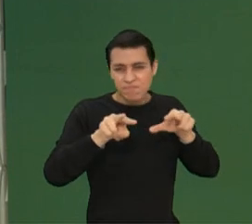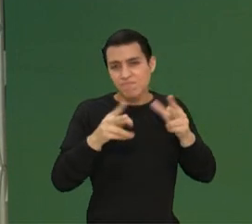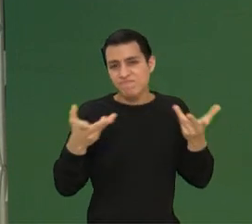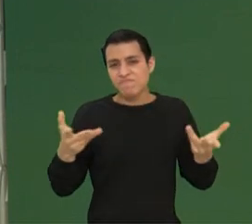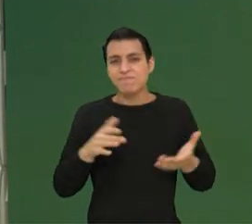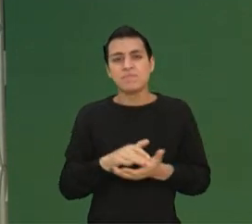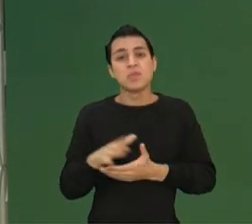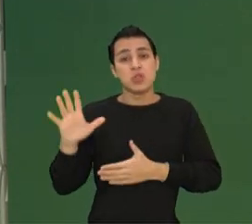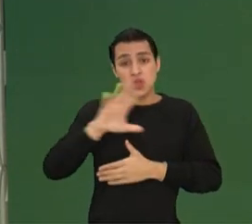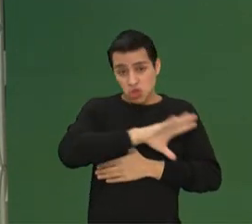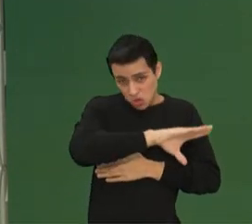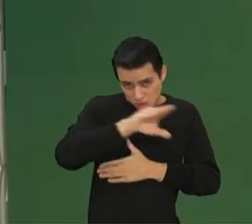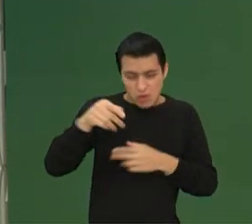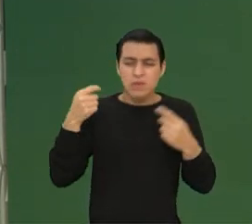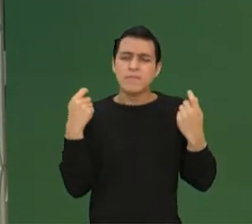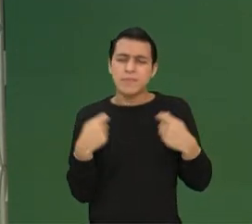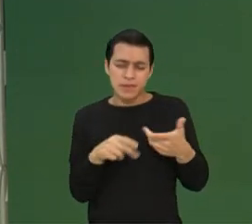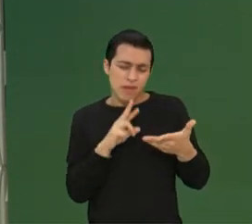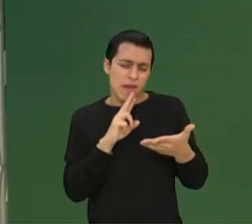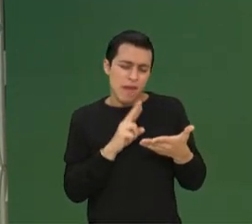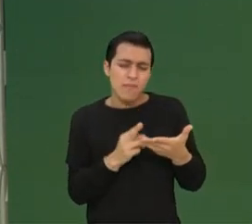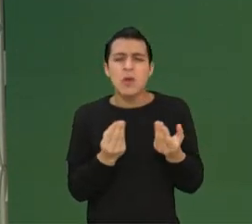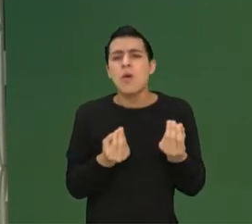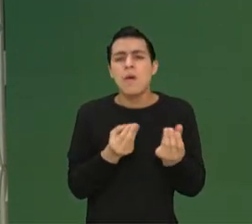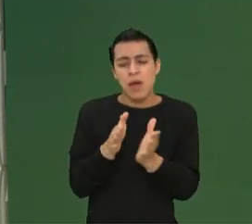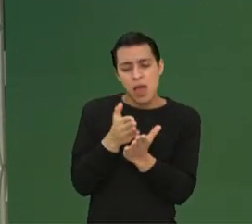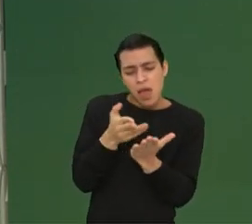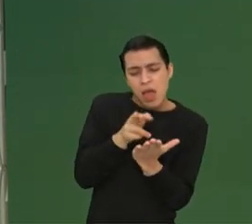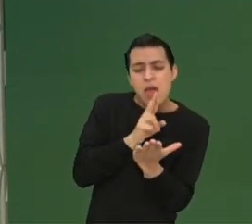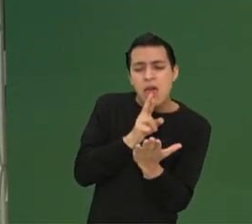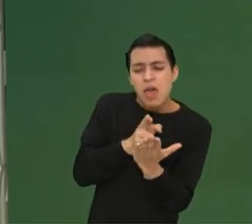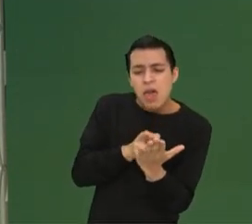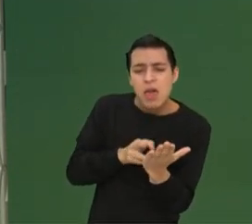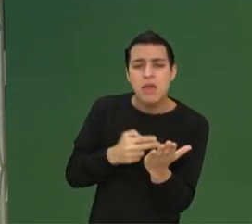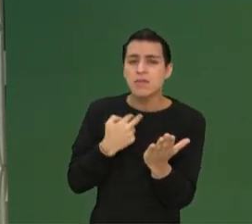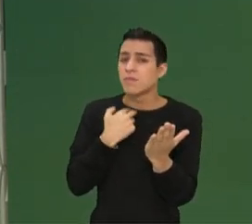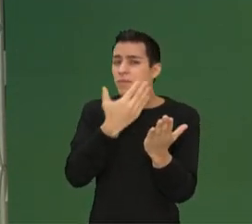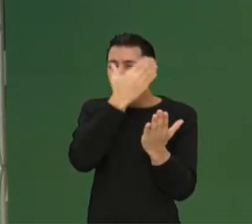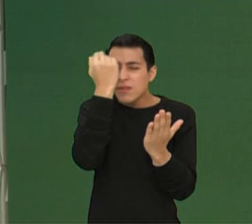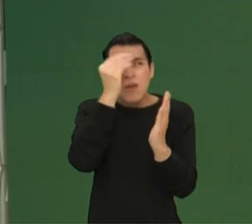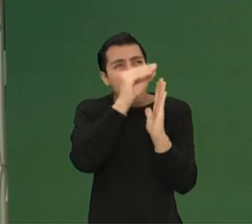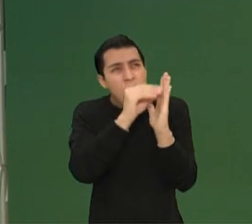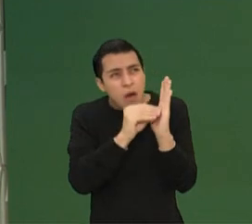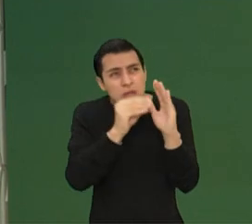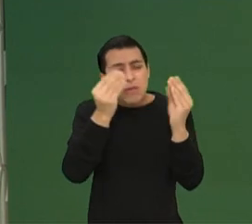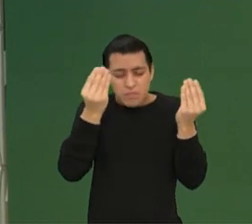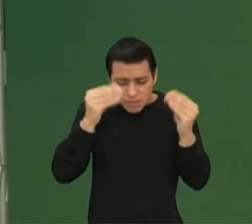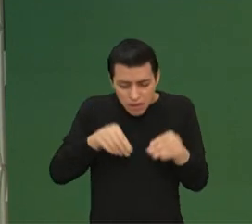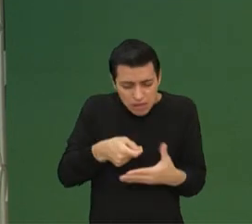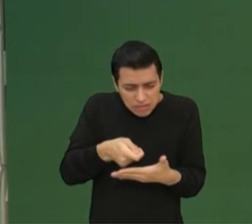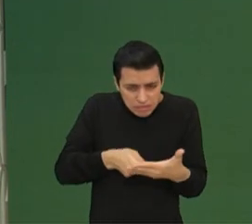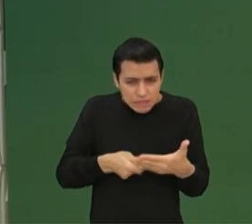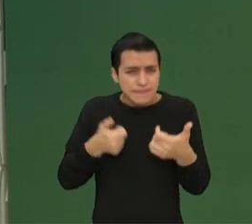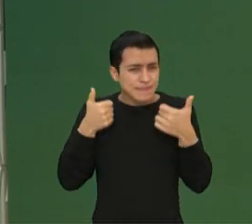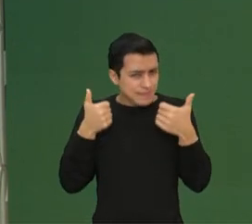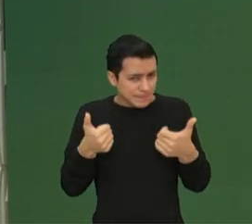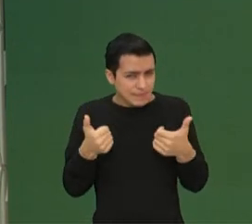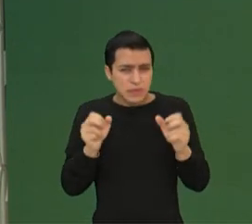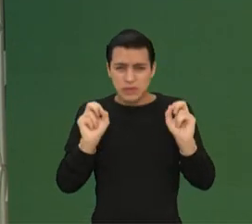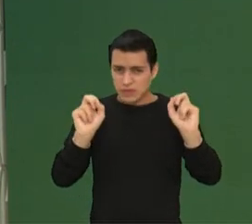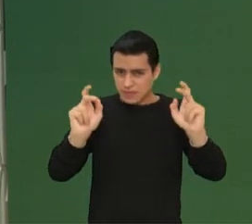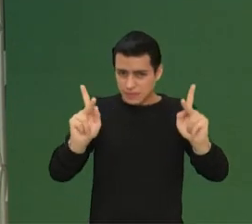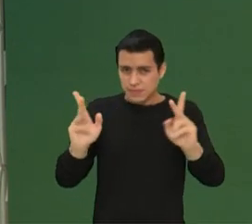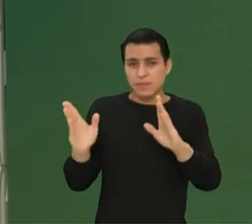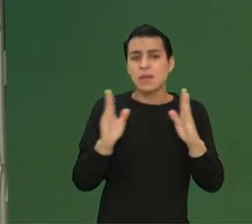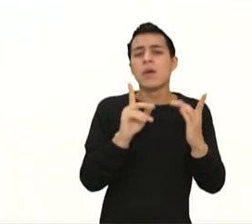Todos devem realizar suas atividades no caderno. Não deixe de fazer suas anotações do conteúdo, ok? Vamos aos